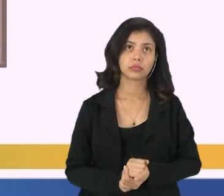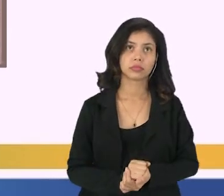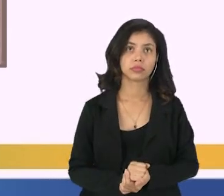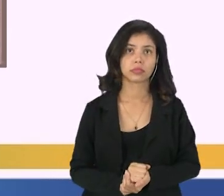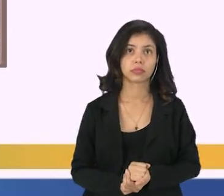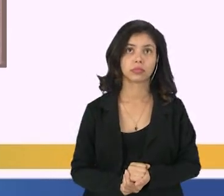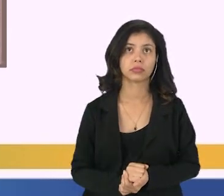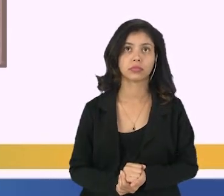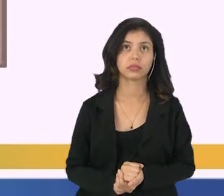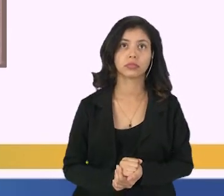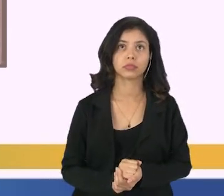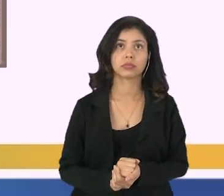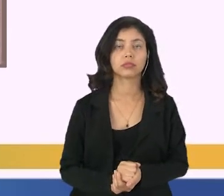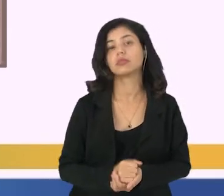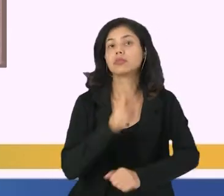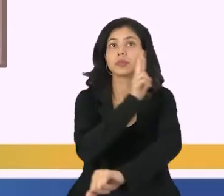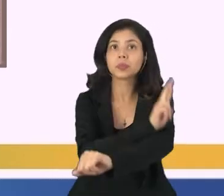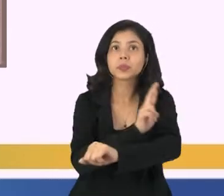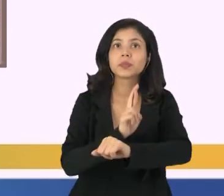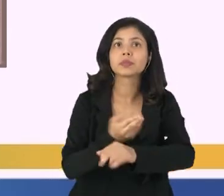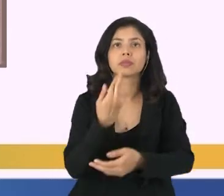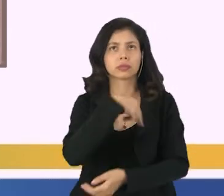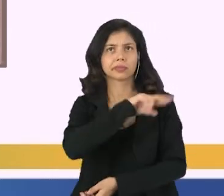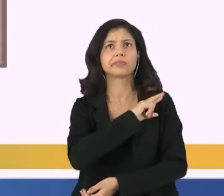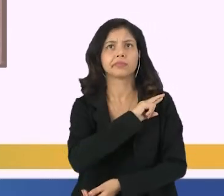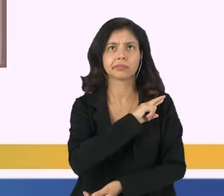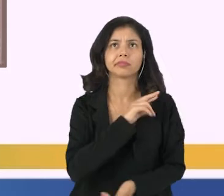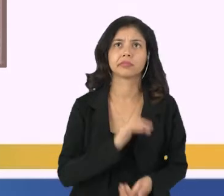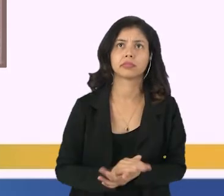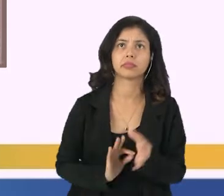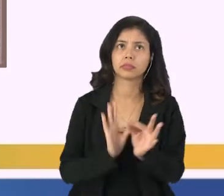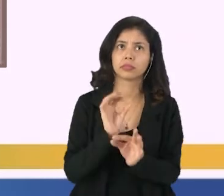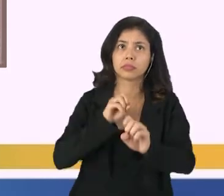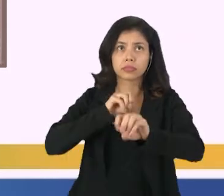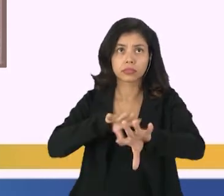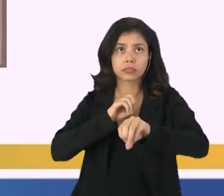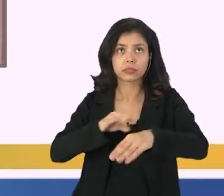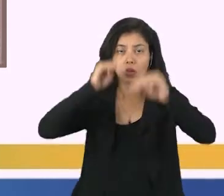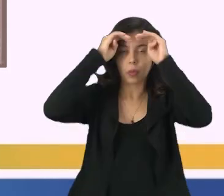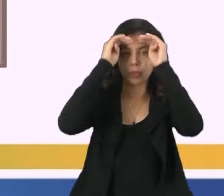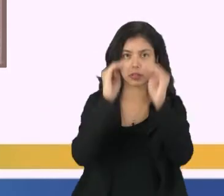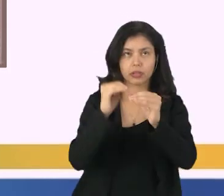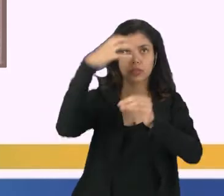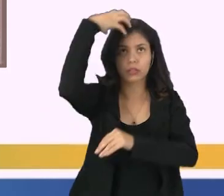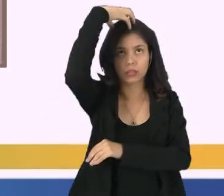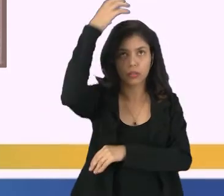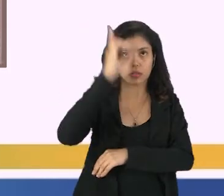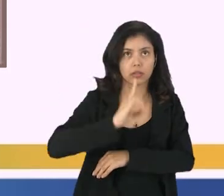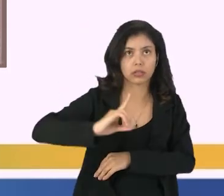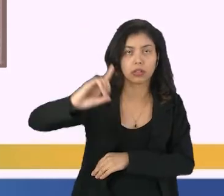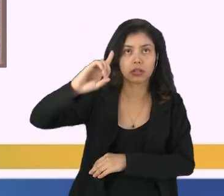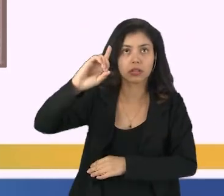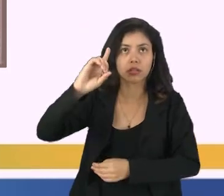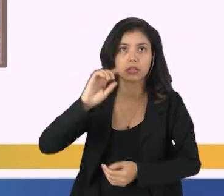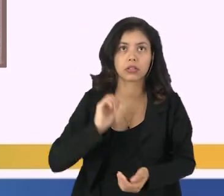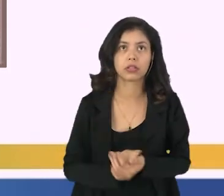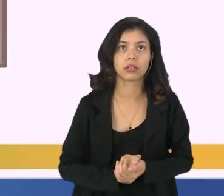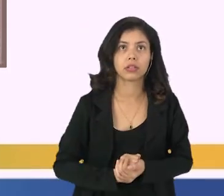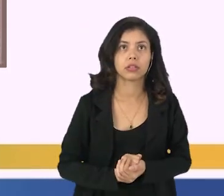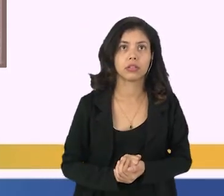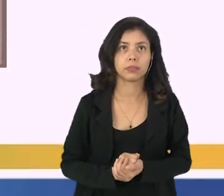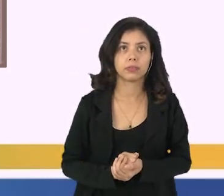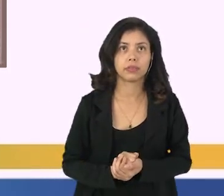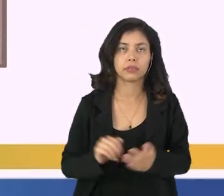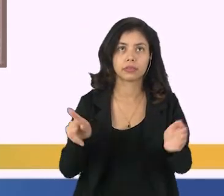E os religiosos eram responsáveis pela tarefa de ensinar a obediência a Deus e ao